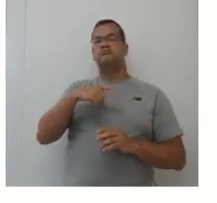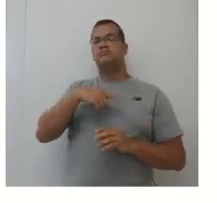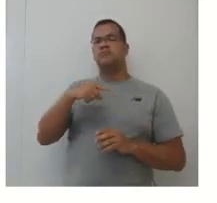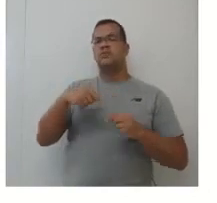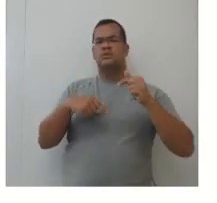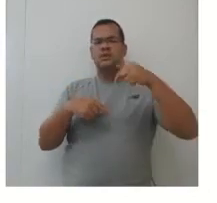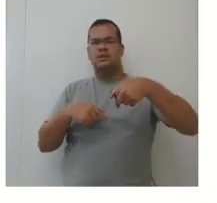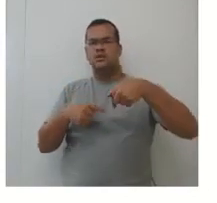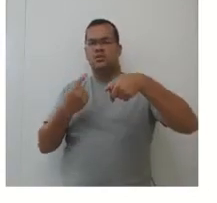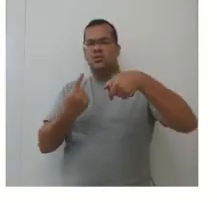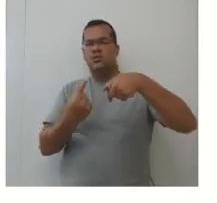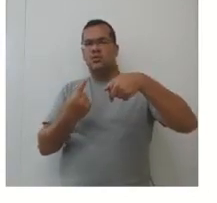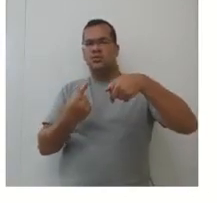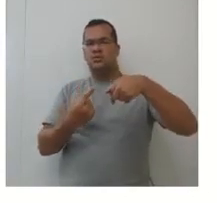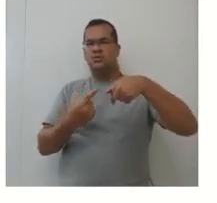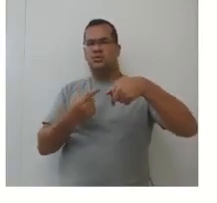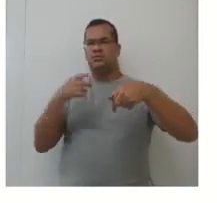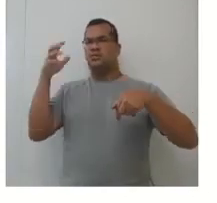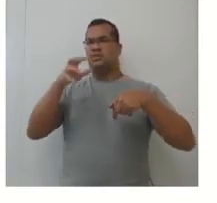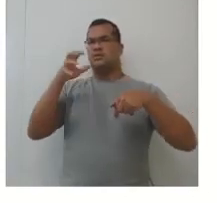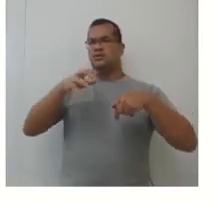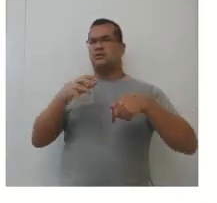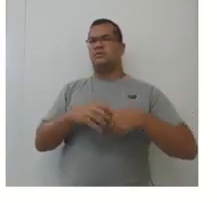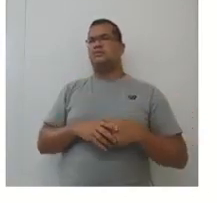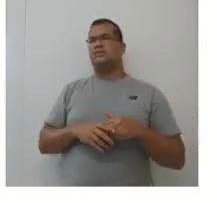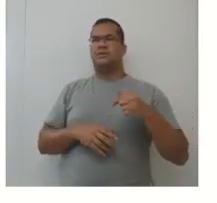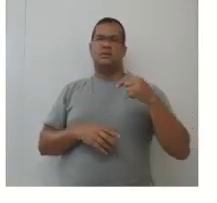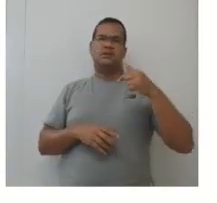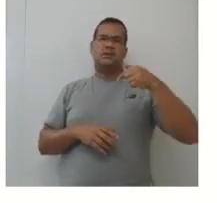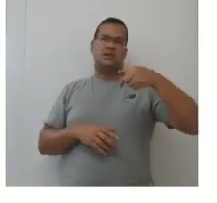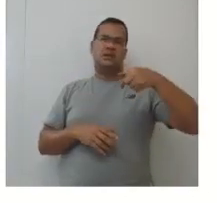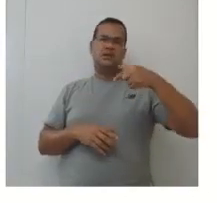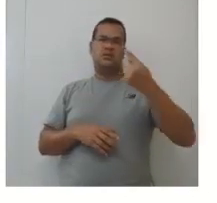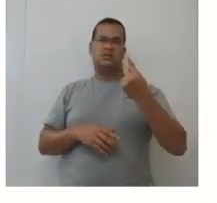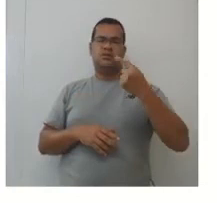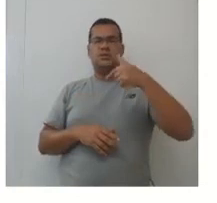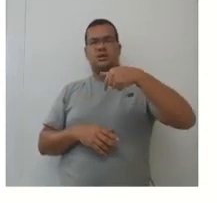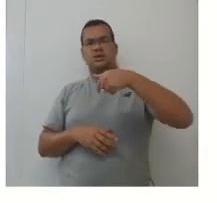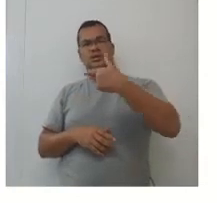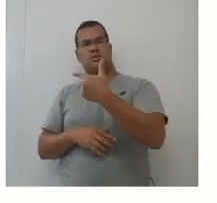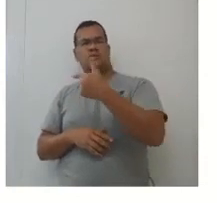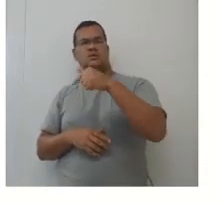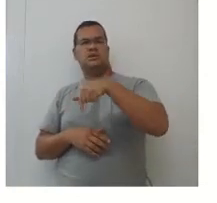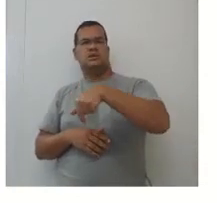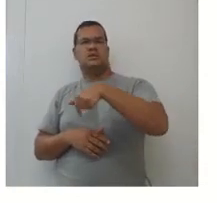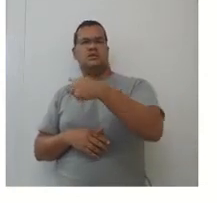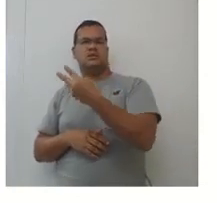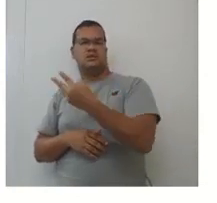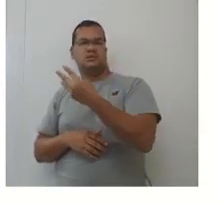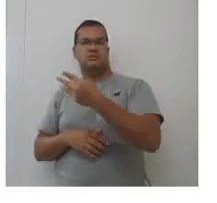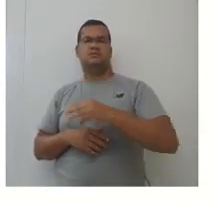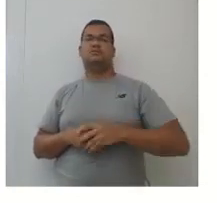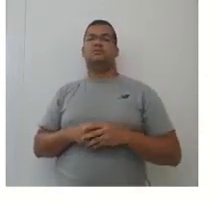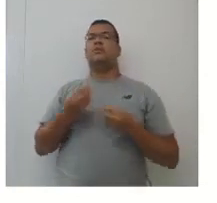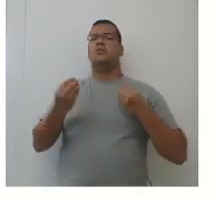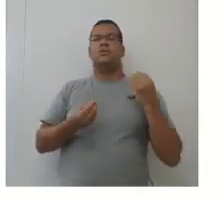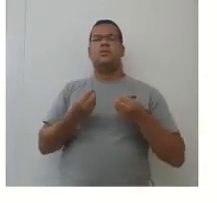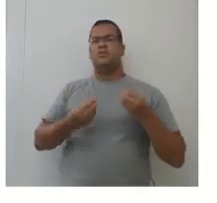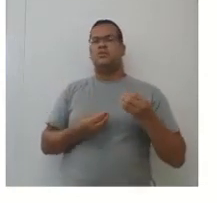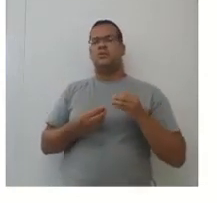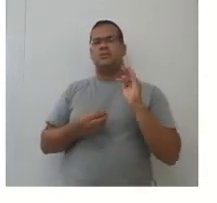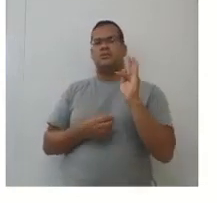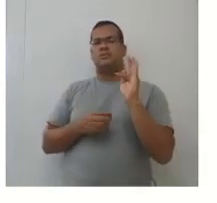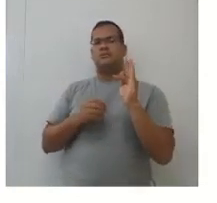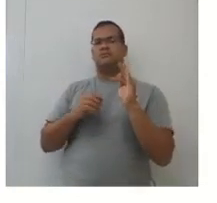Q1, exercida por Q2 e Q3? Então, o que ele quer saber, abençoado, é a força resultante sobre